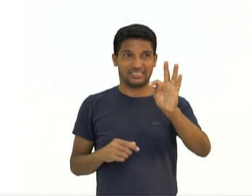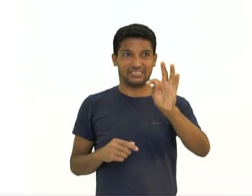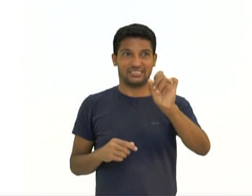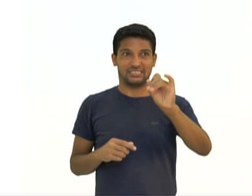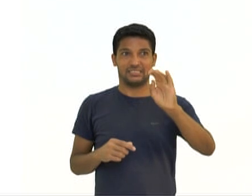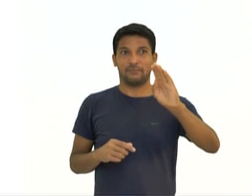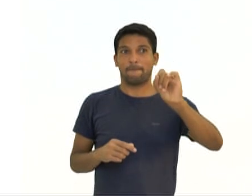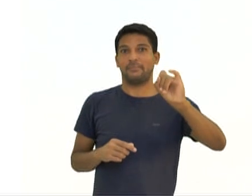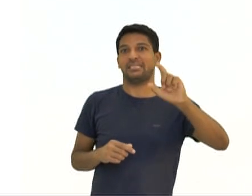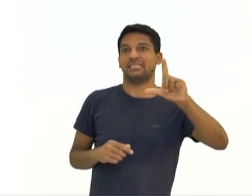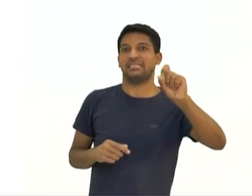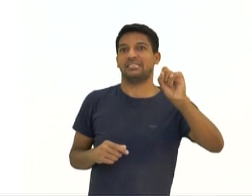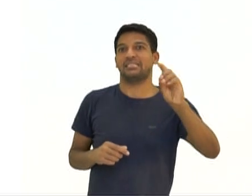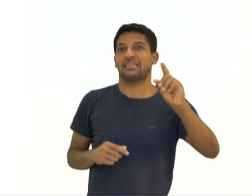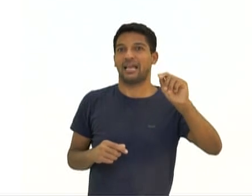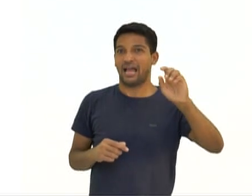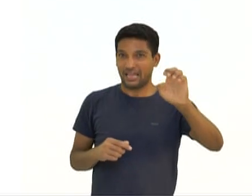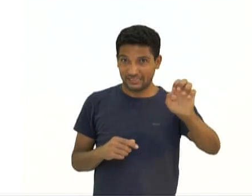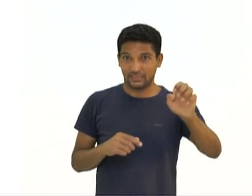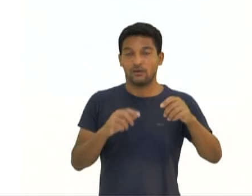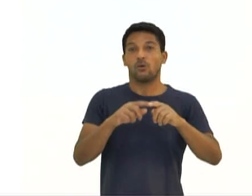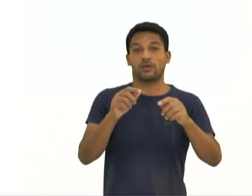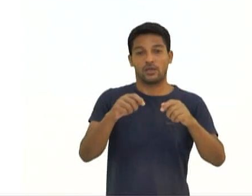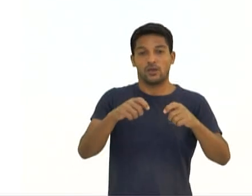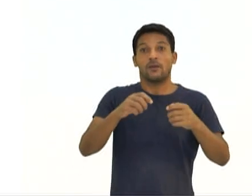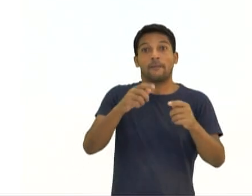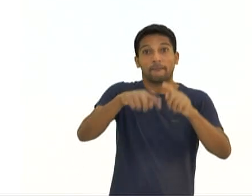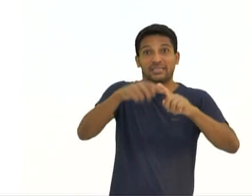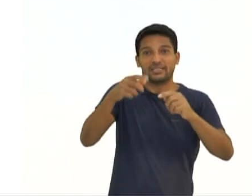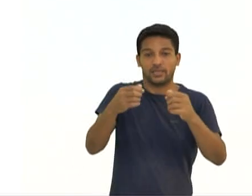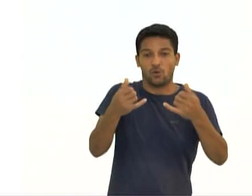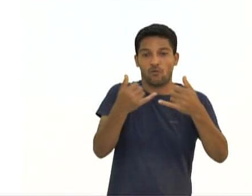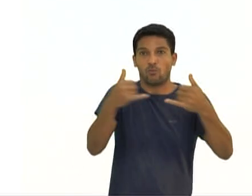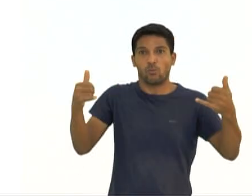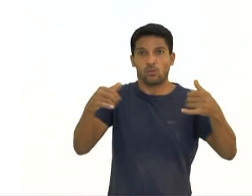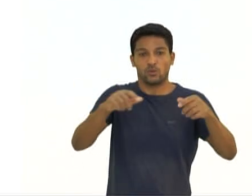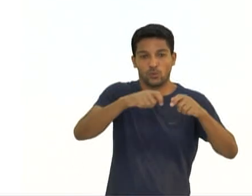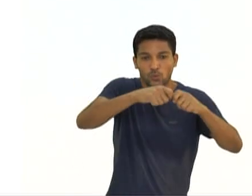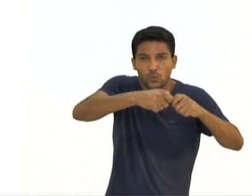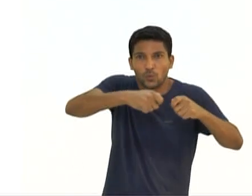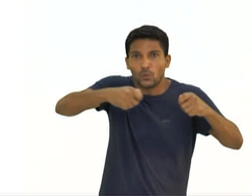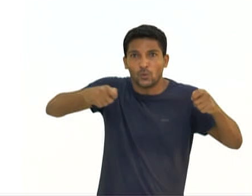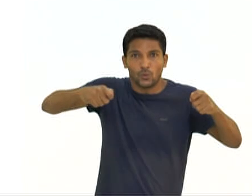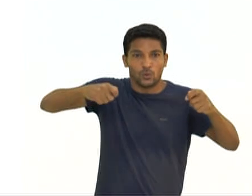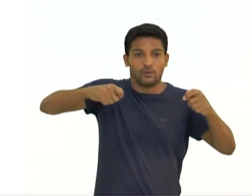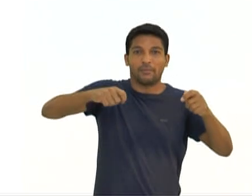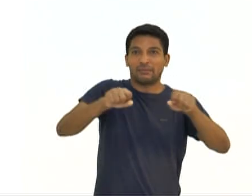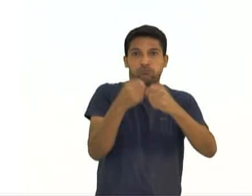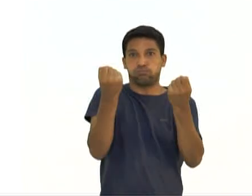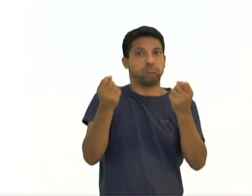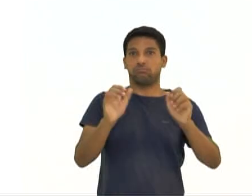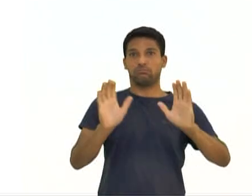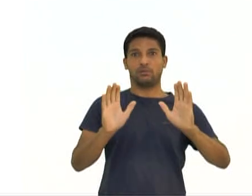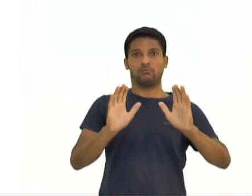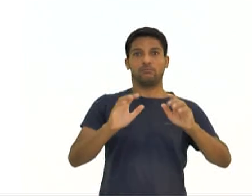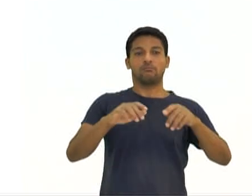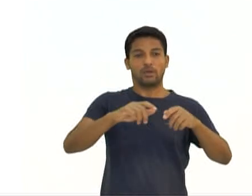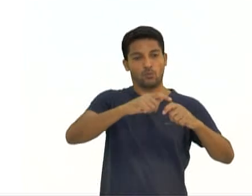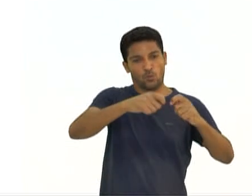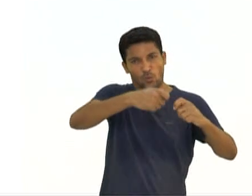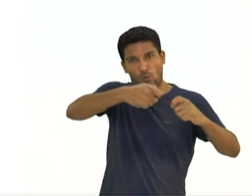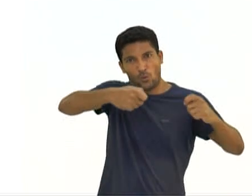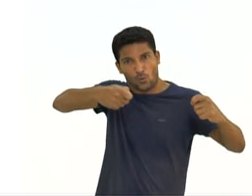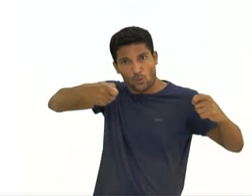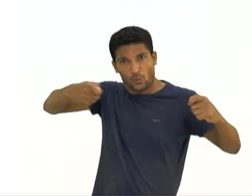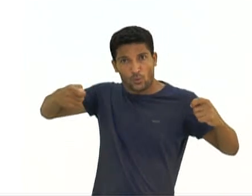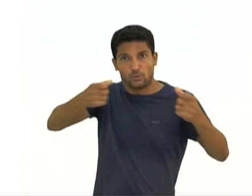se romper. Beleza? Show de bola? Tem mais? Tem! Tem a questão também do magnetismo, que é a propriedade de atração